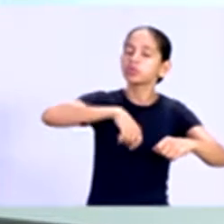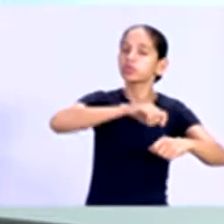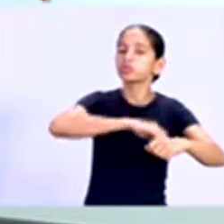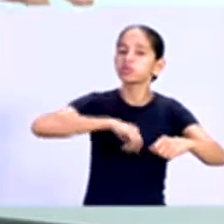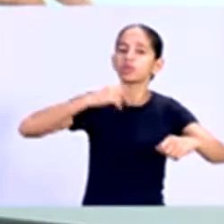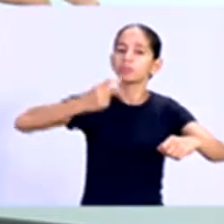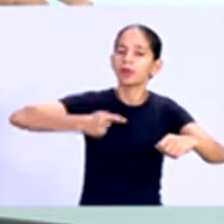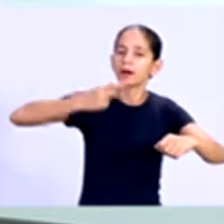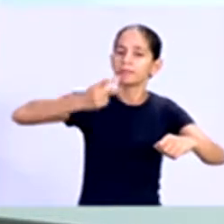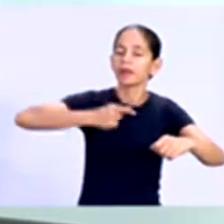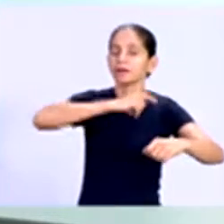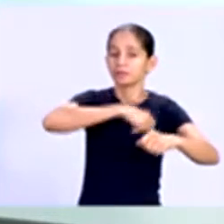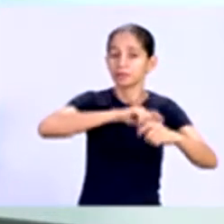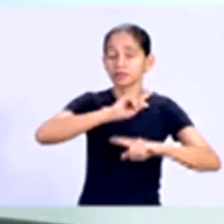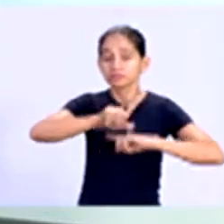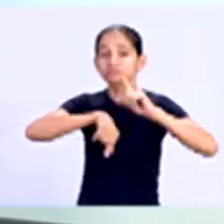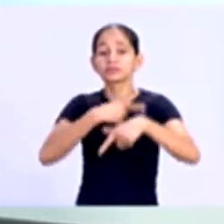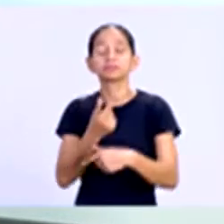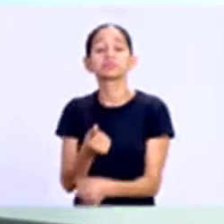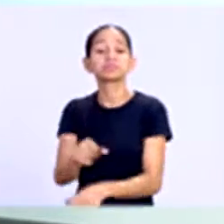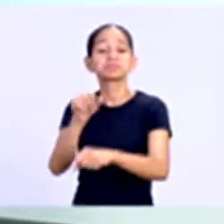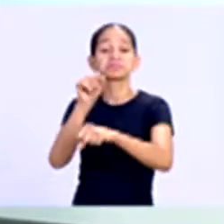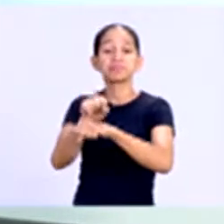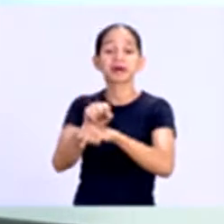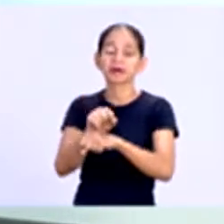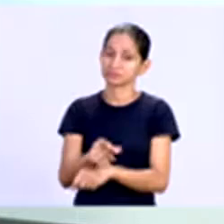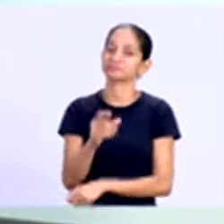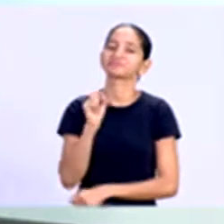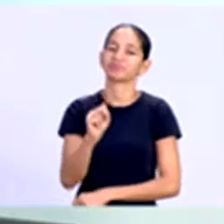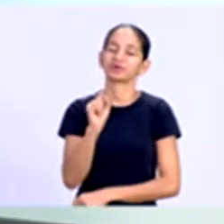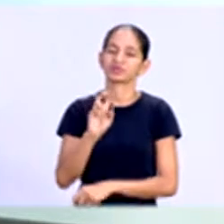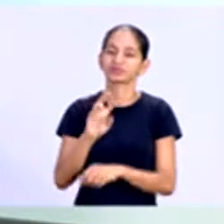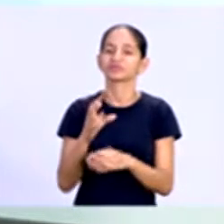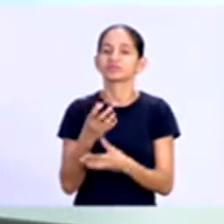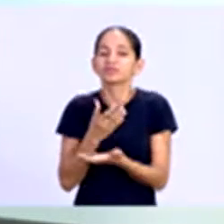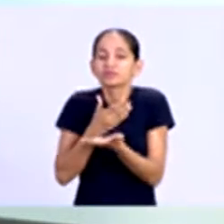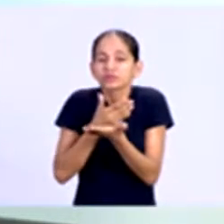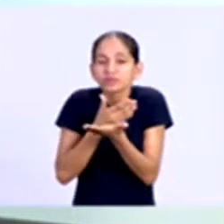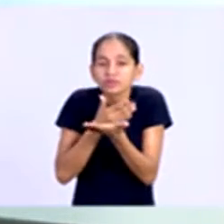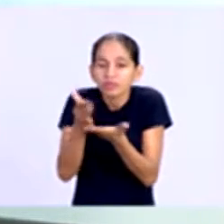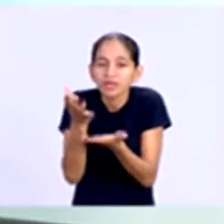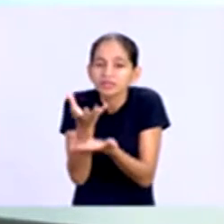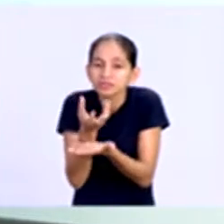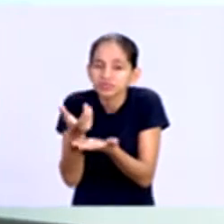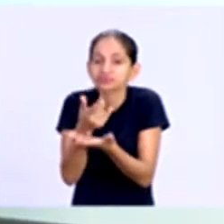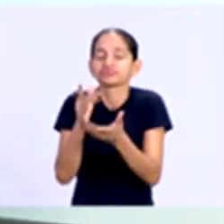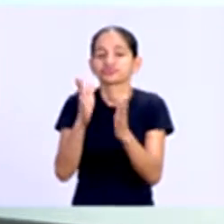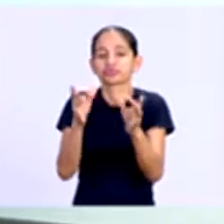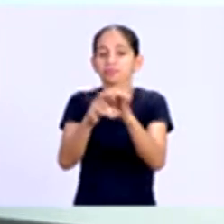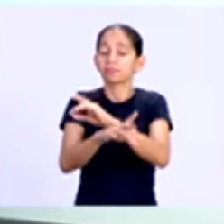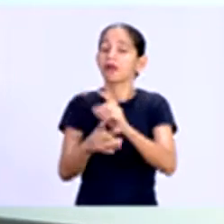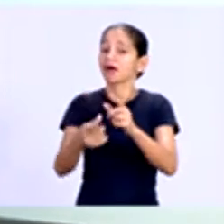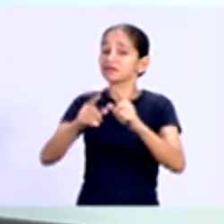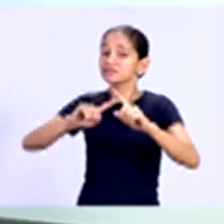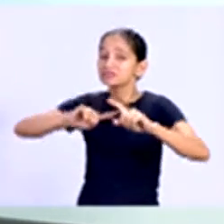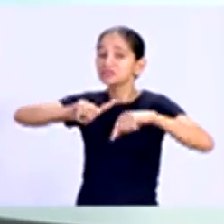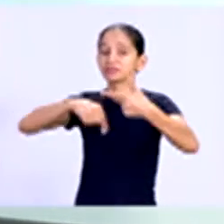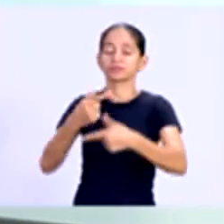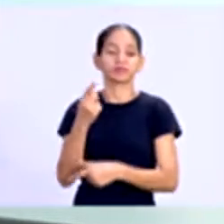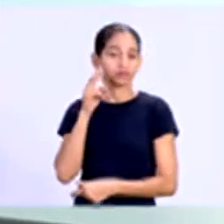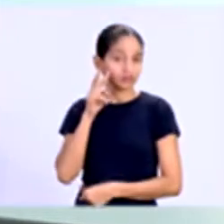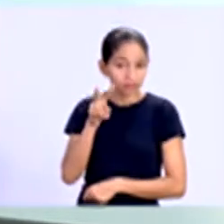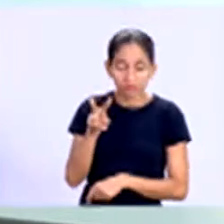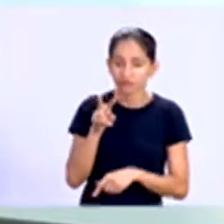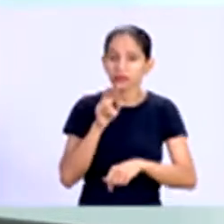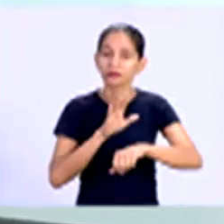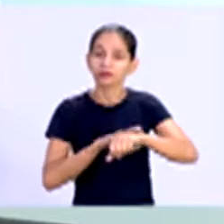temperatura ambiente, tá? Então, quem trabalha na UPR tem que sempre estar verificando a temperatura dos